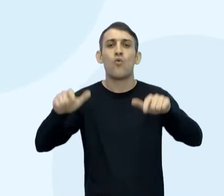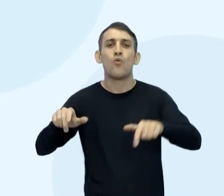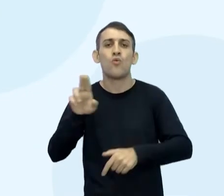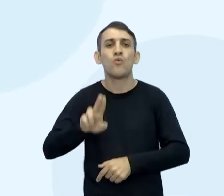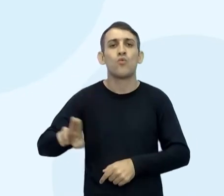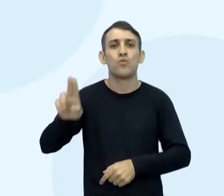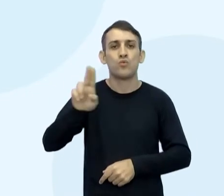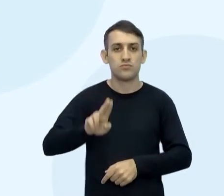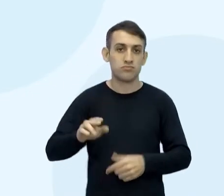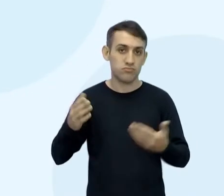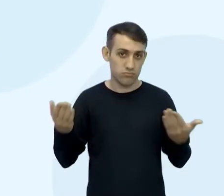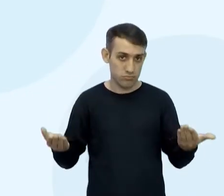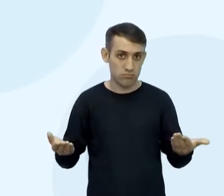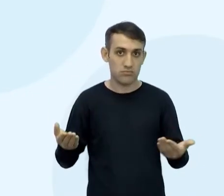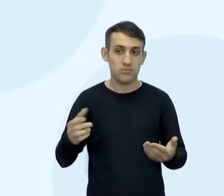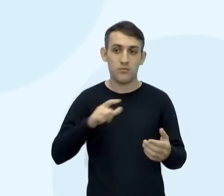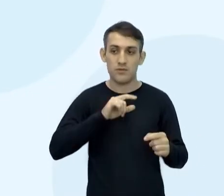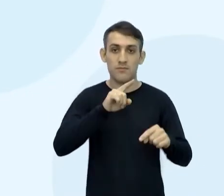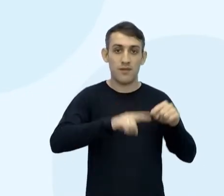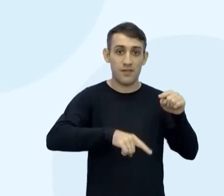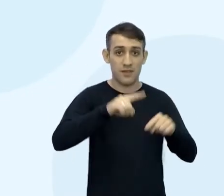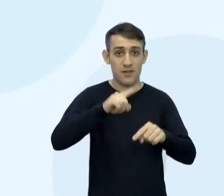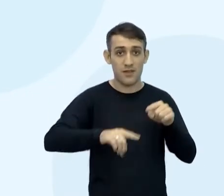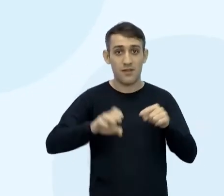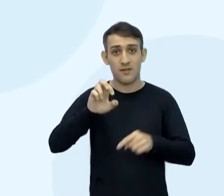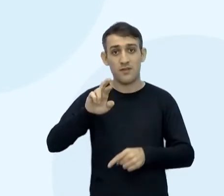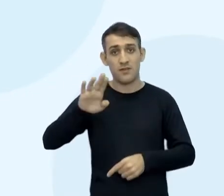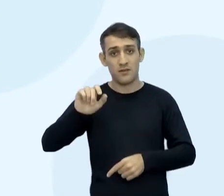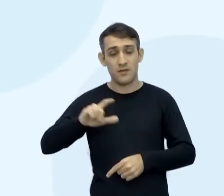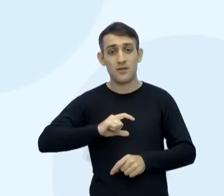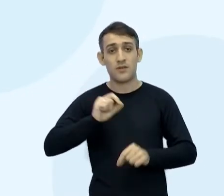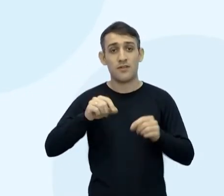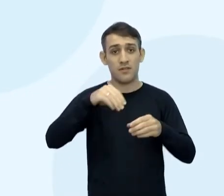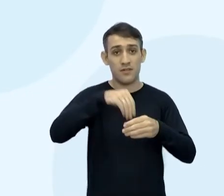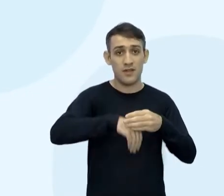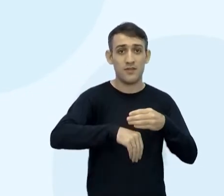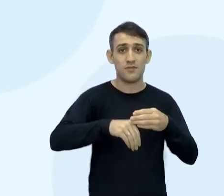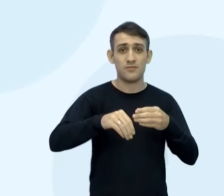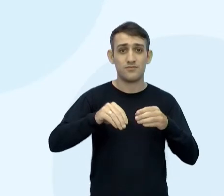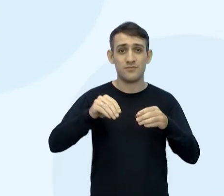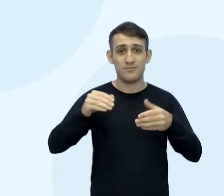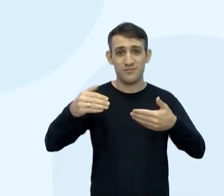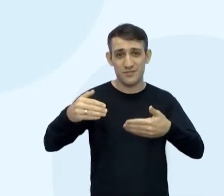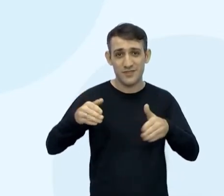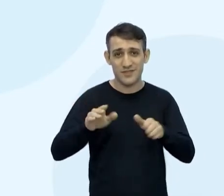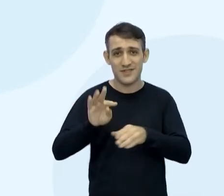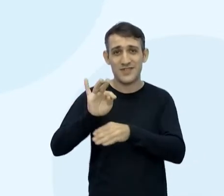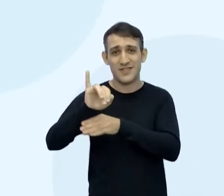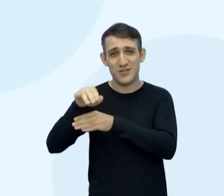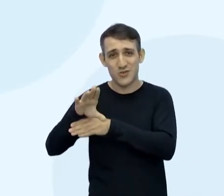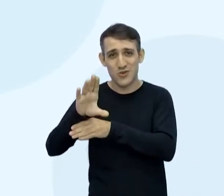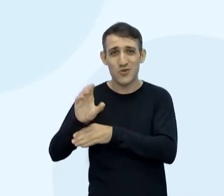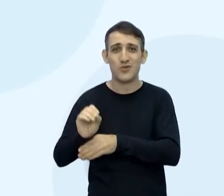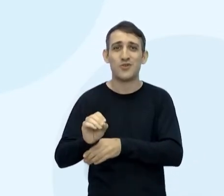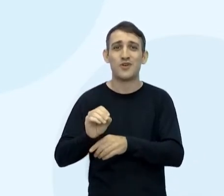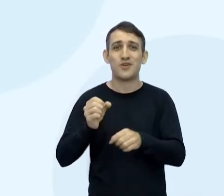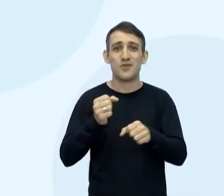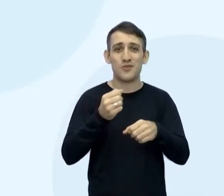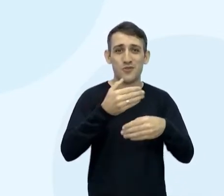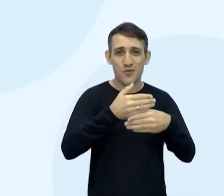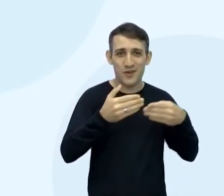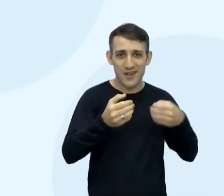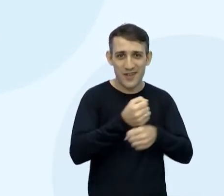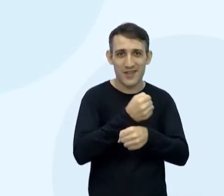utilizado? Então aí o material cerâmico ele está presente nos tijolos, no concreto, no isopor, nos potes de barro,